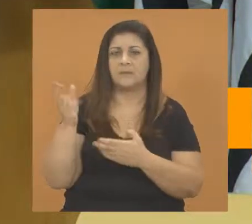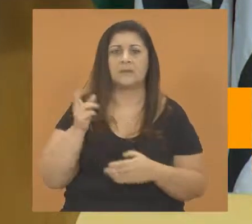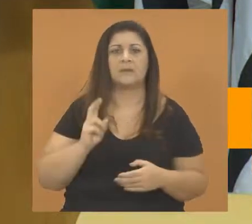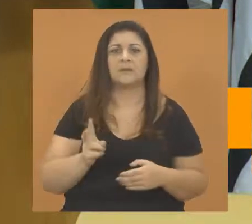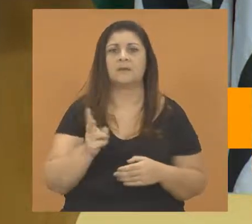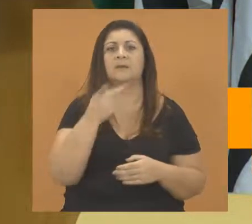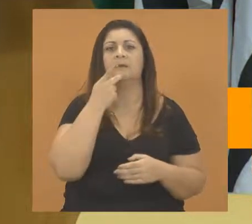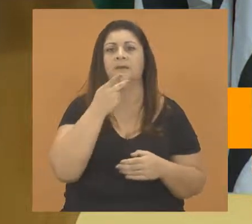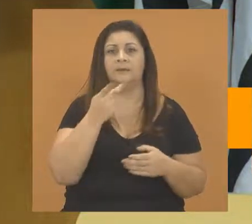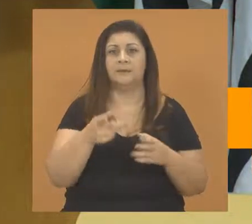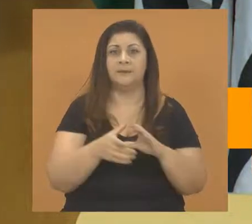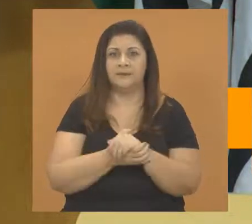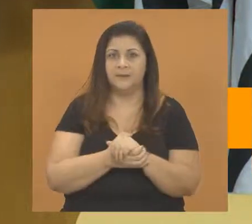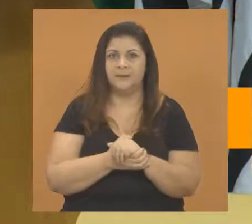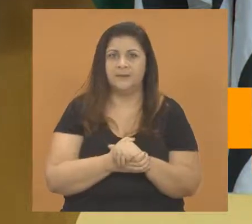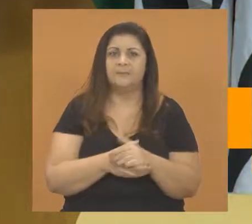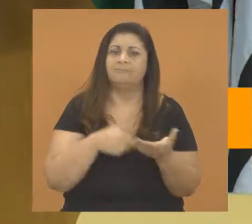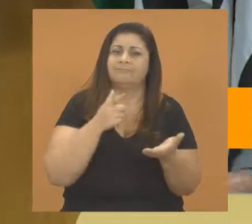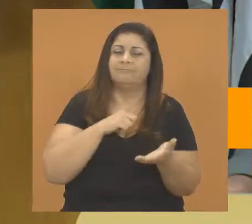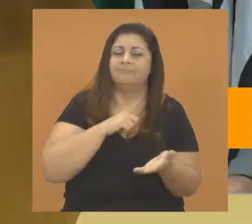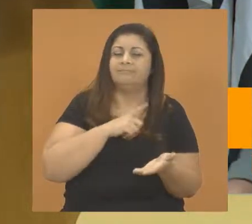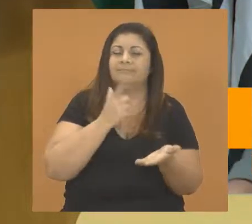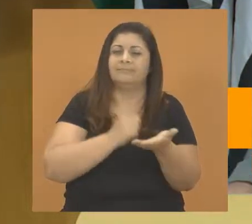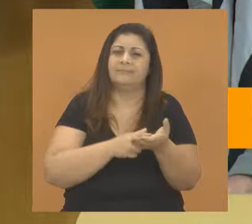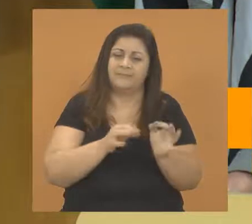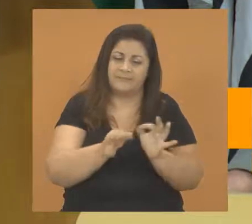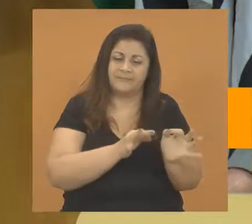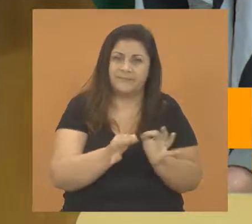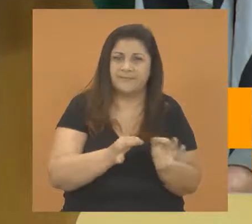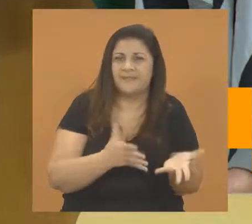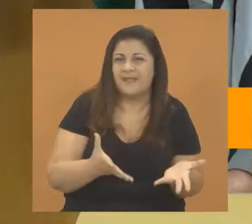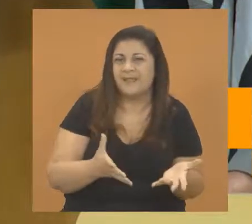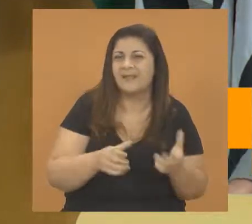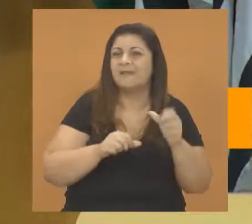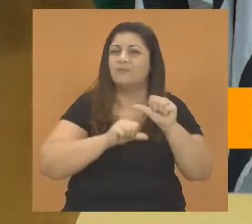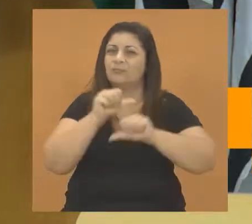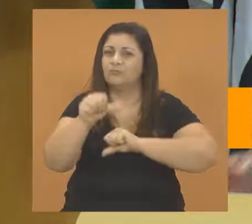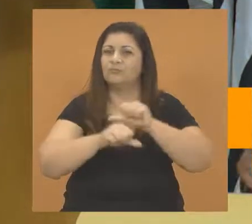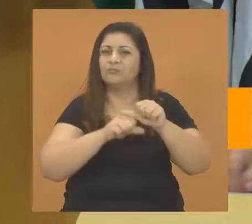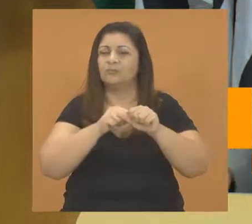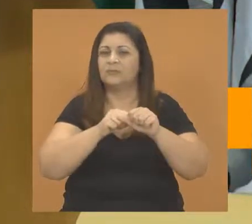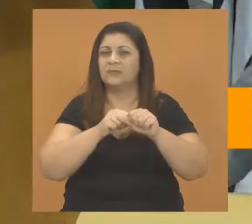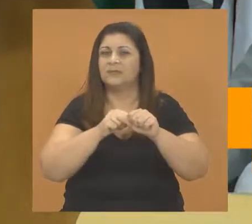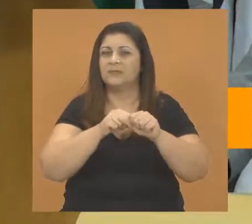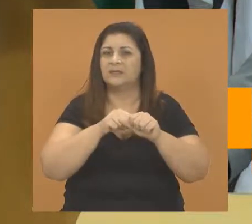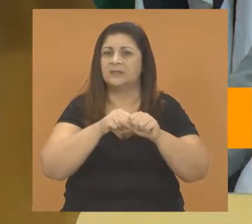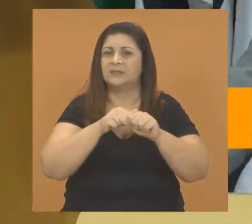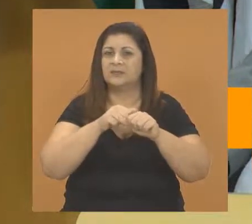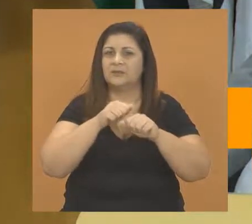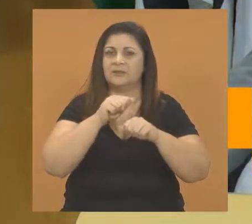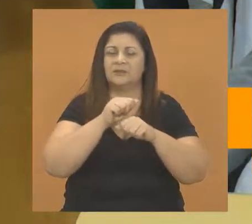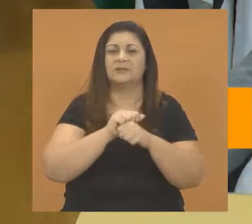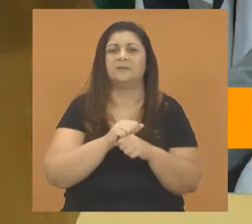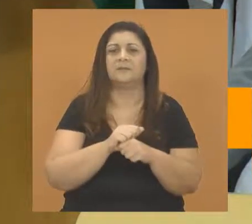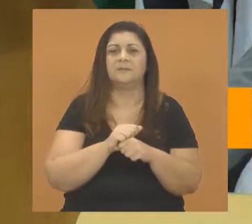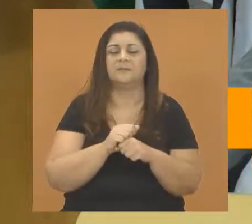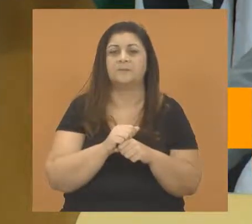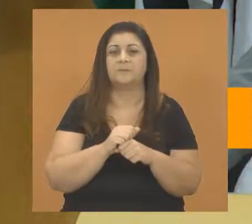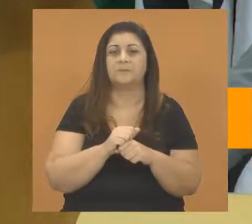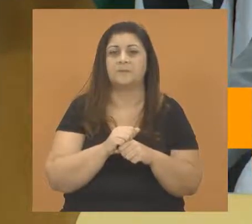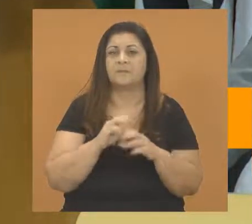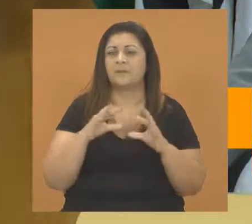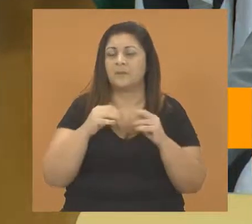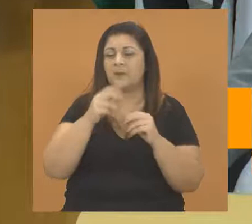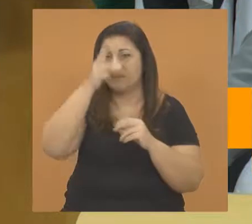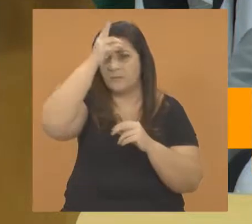chegavam os projetos das reformas administrativas enviadas pelo executivo ou seja pela prefeitura